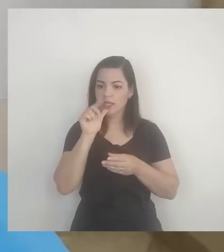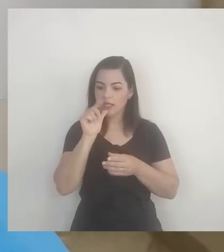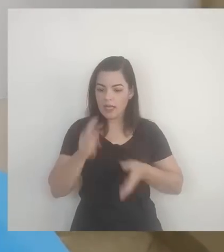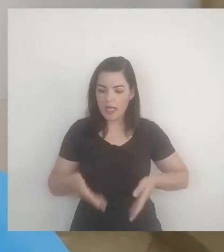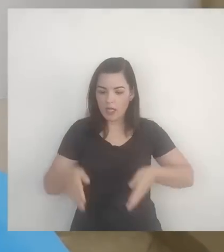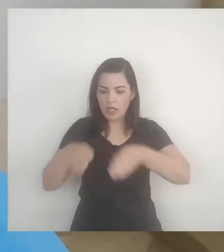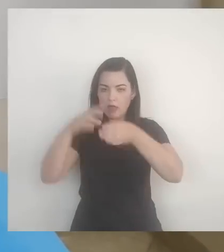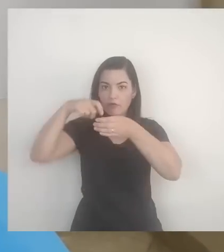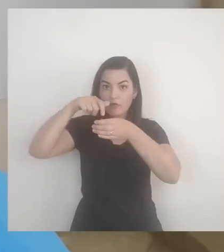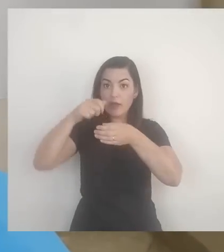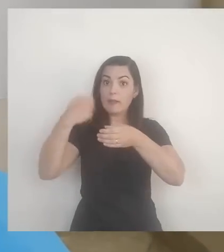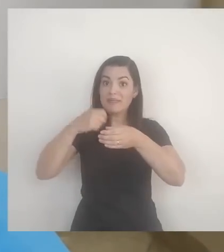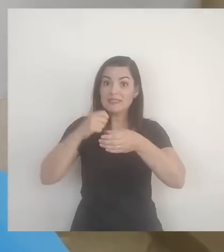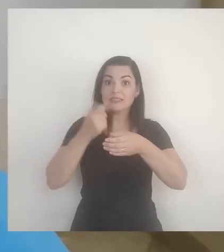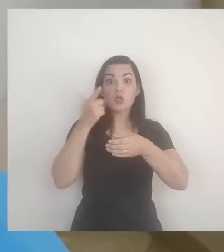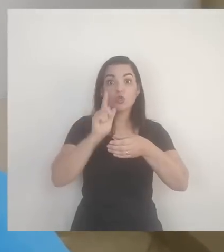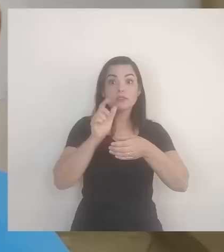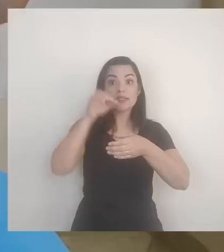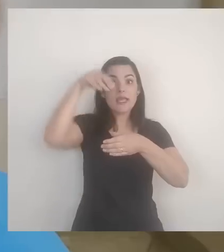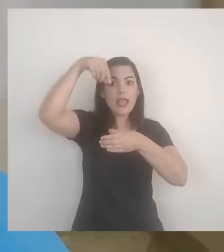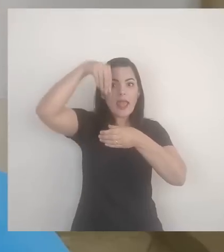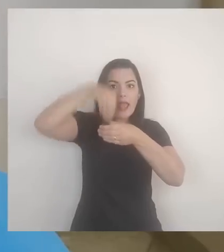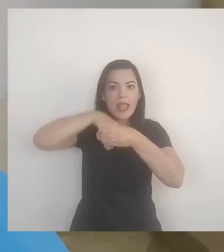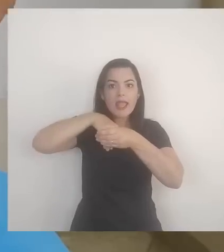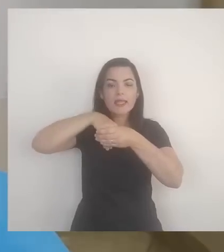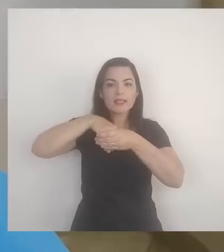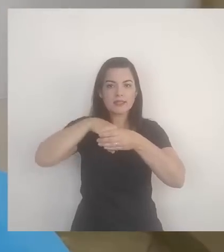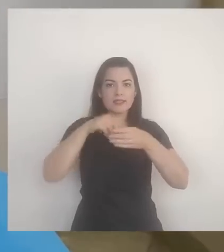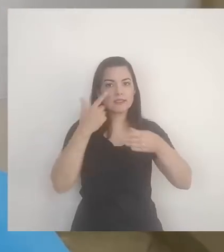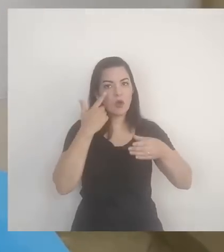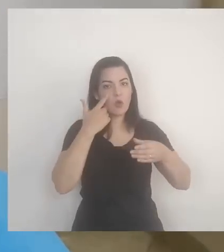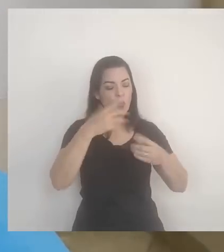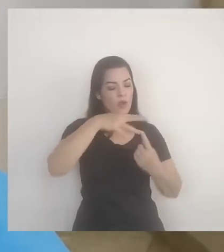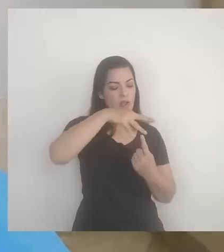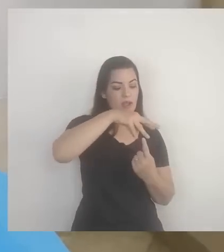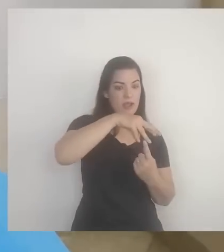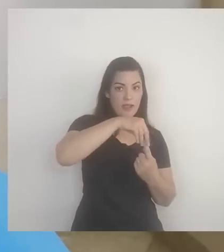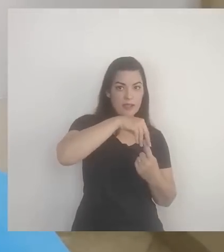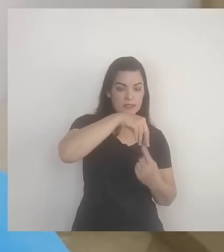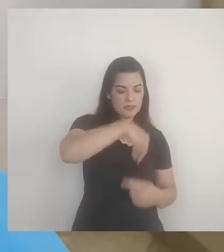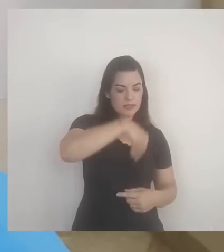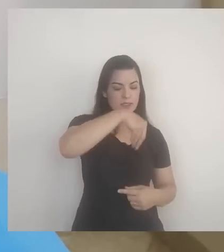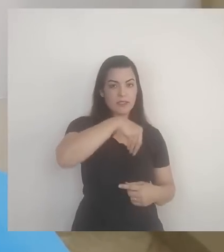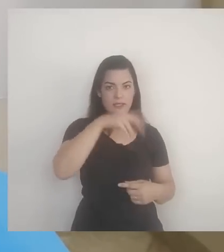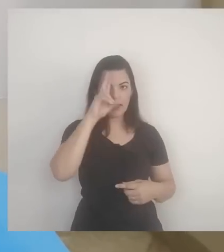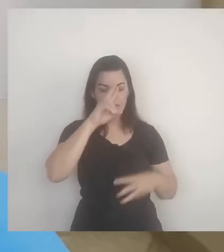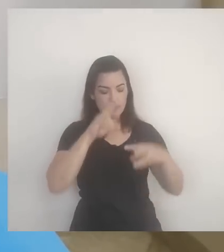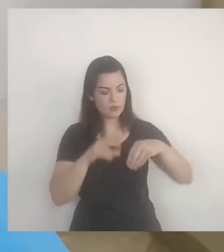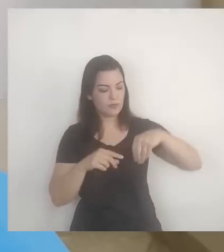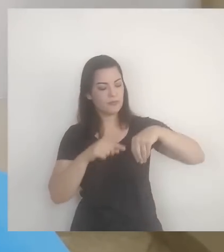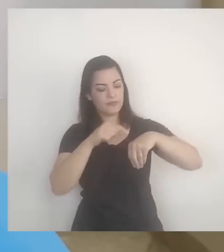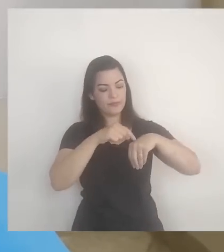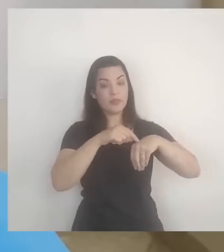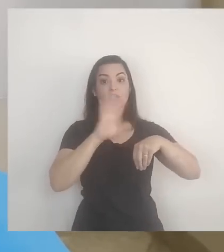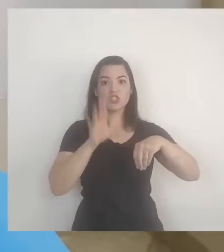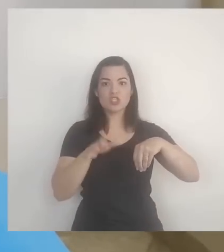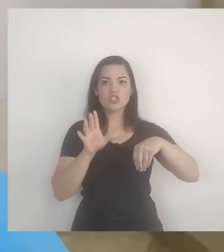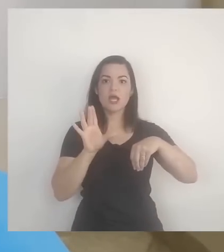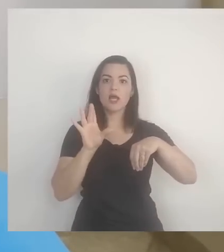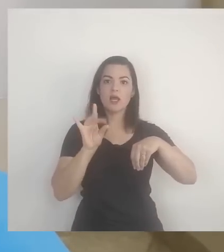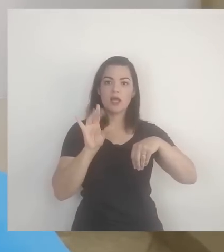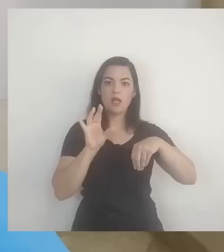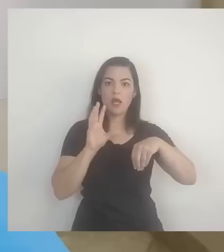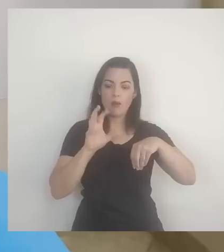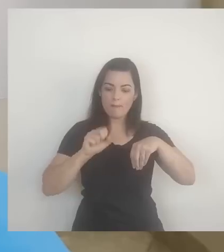garrafa, tá? Então não faça ela muito grande, senão na hora que a gente colocar aqui ele não vai passar. A Pro já tinha feito aqui uma bolinha